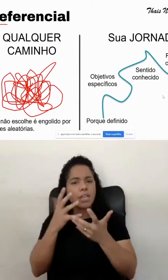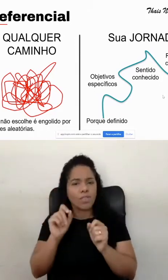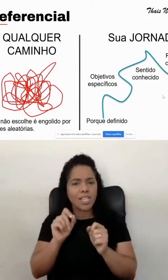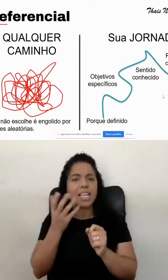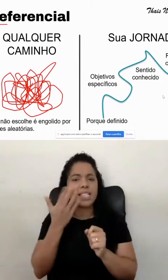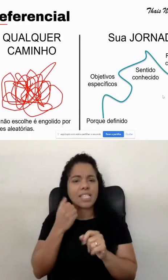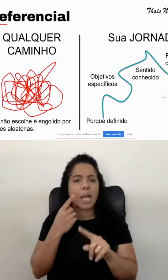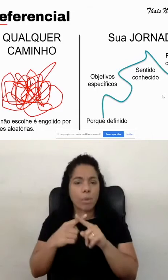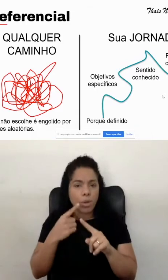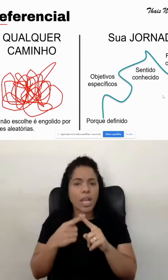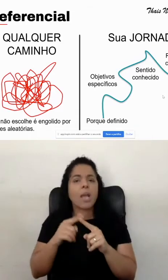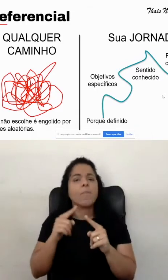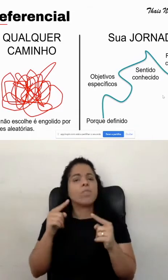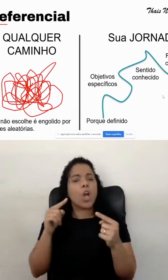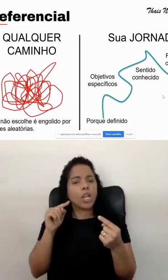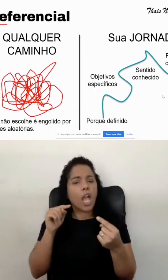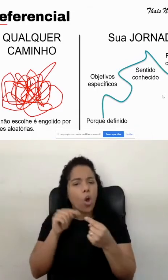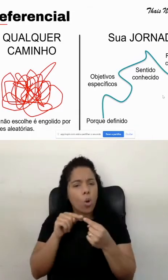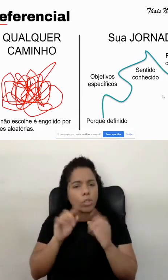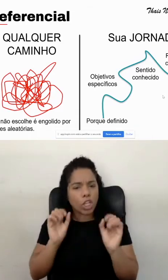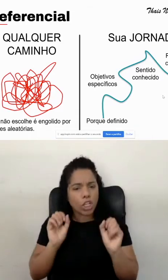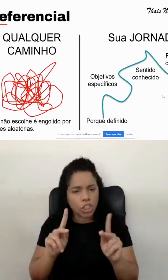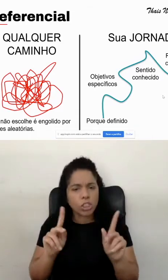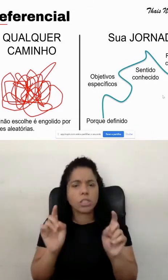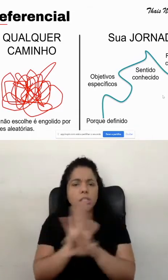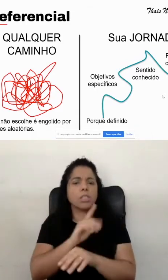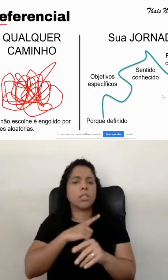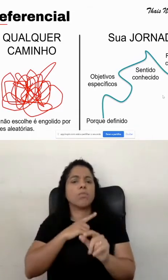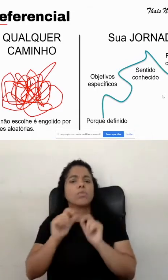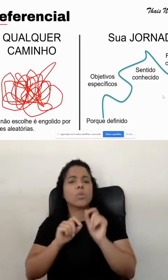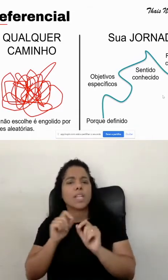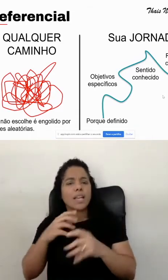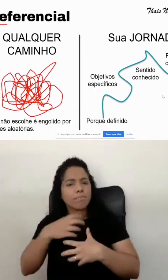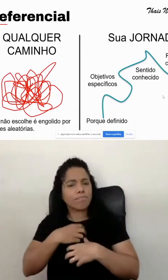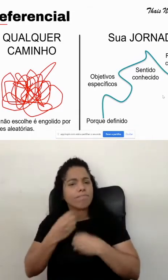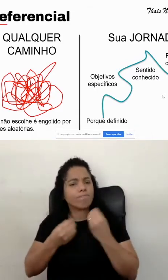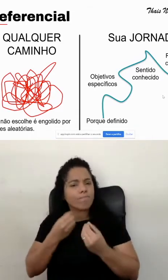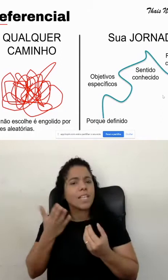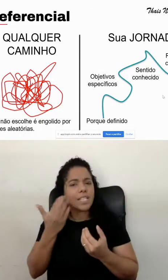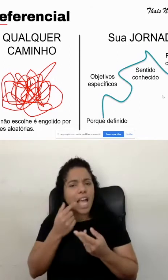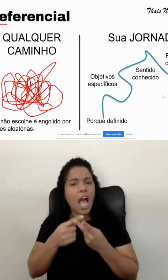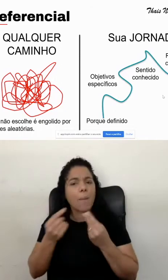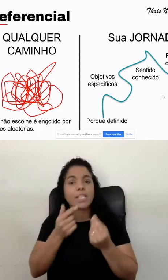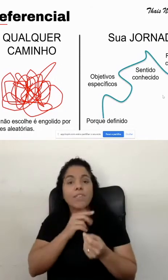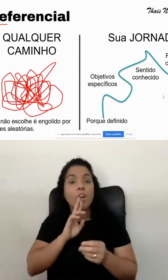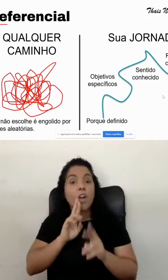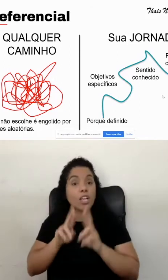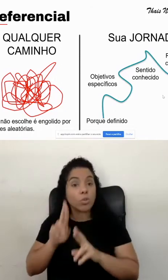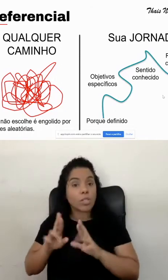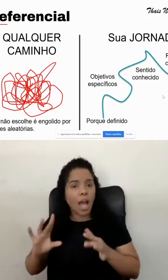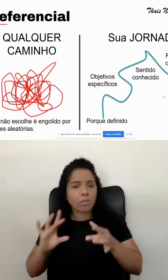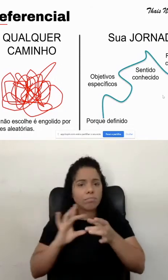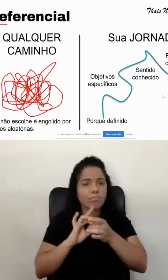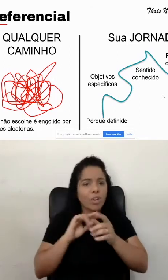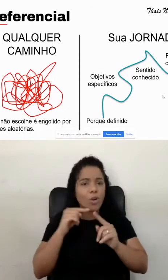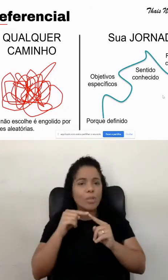você tem já os seus objetivos, você tem um sentido que você conhece e você vai ser apresentado a resultados conectados a